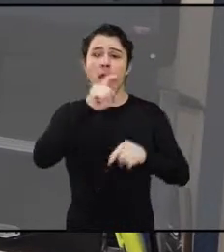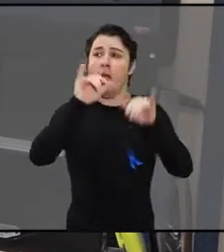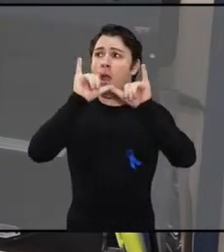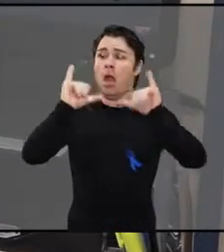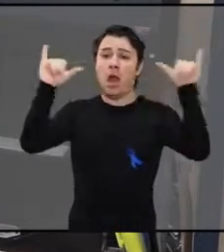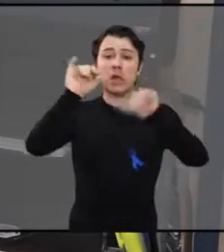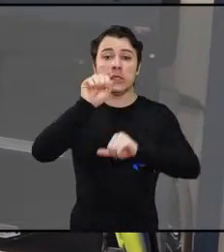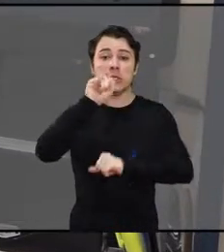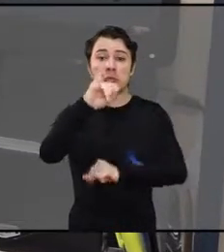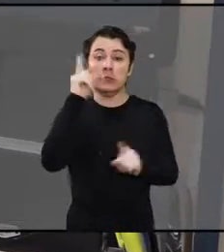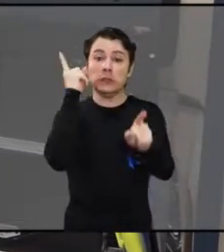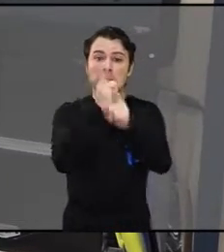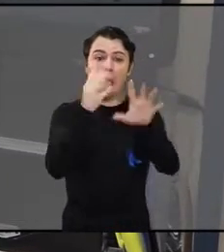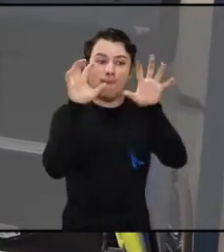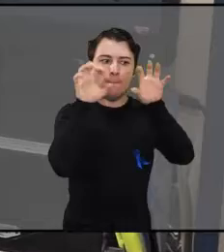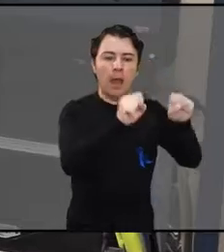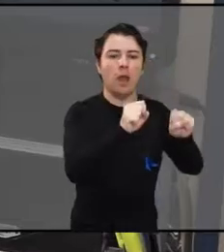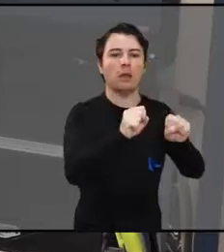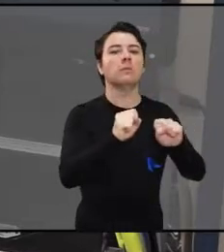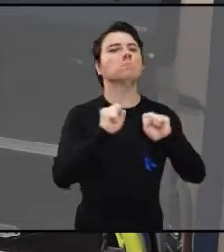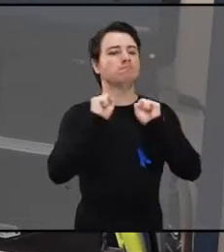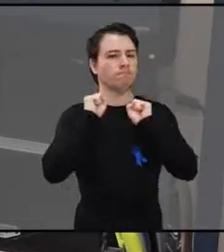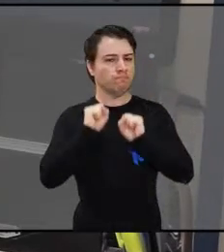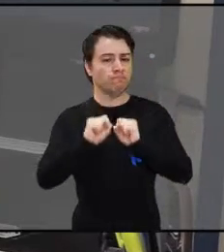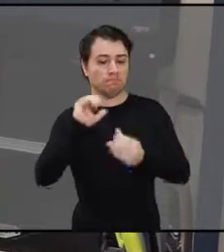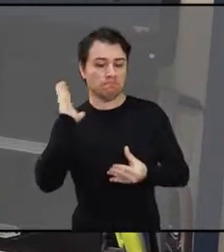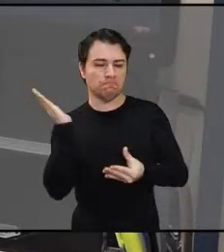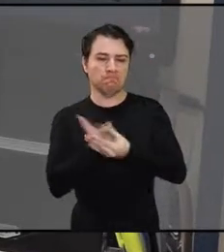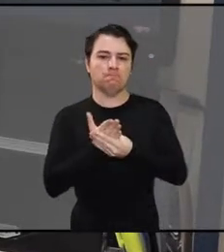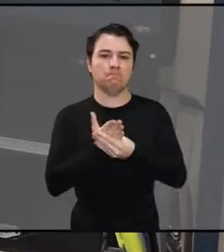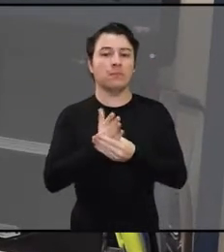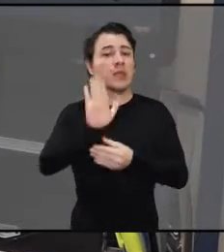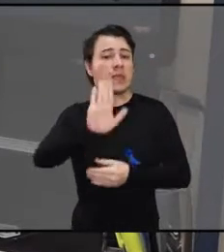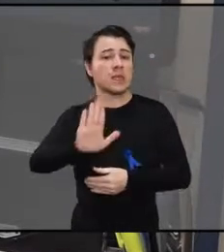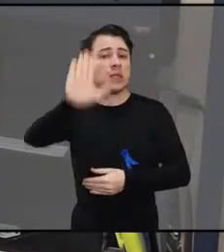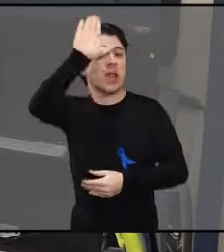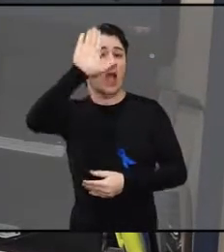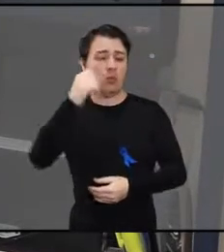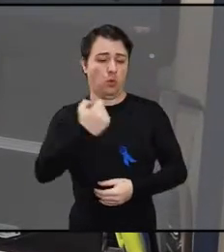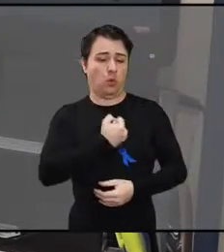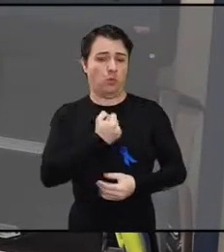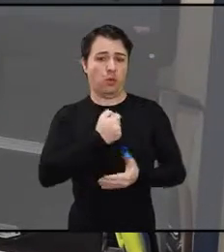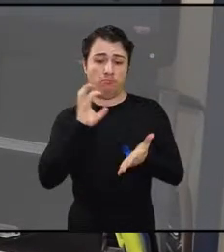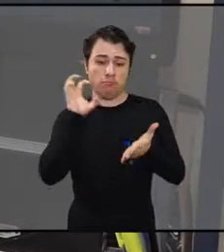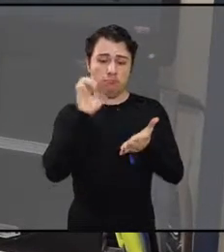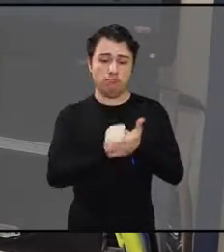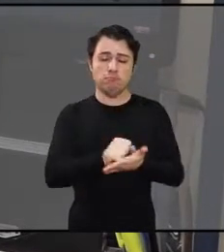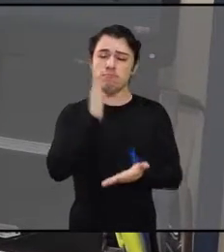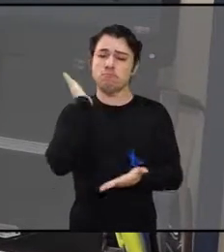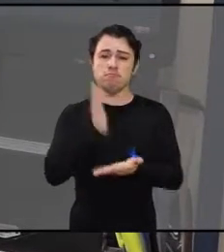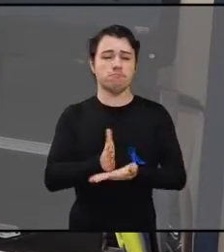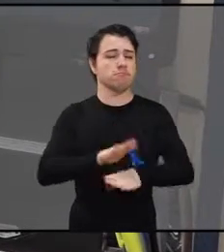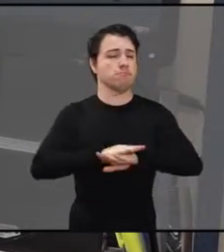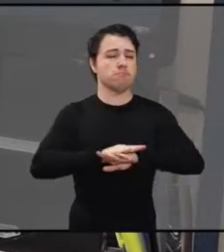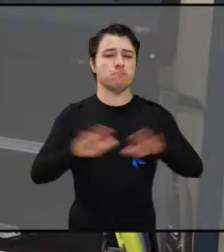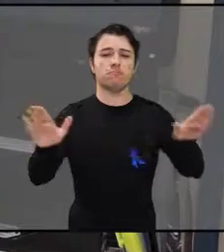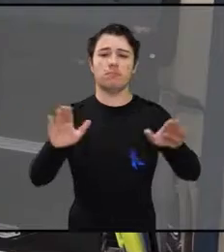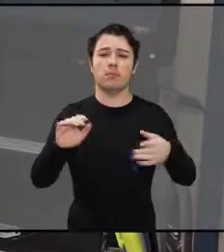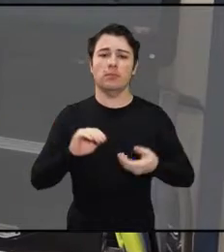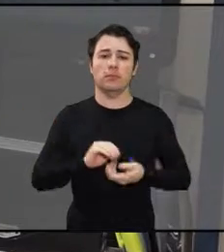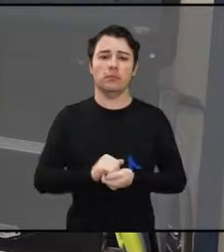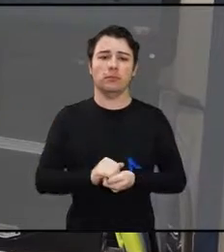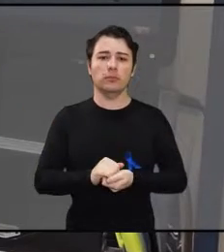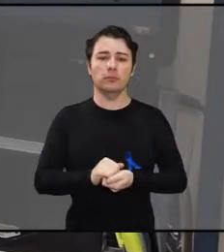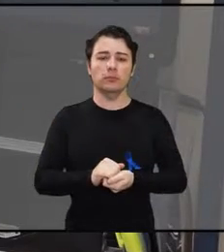com essa questão das notícias falsas na inclusive em relação aos seus oponentes porque isso pode não só configurar um crime